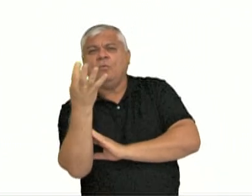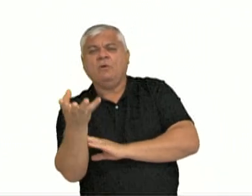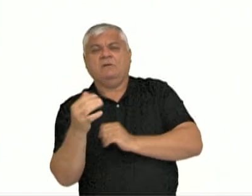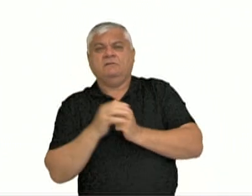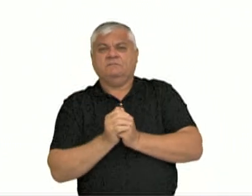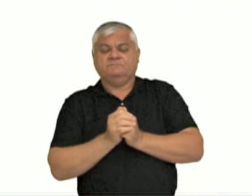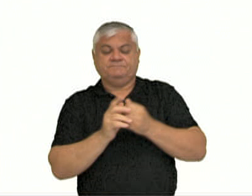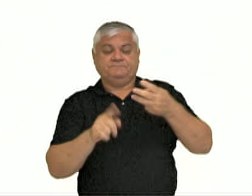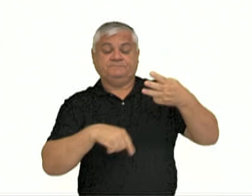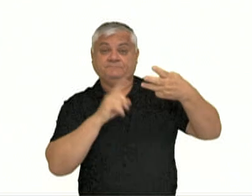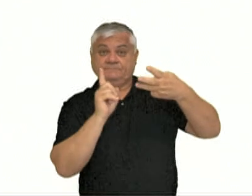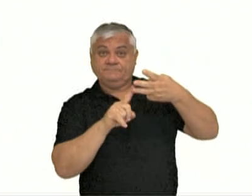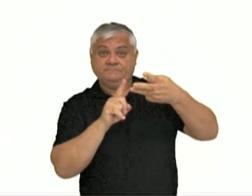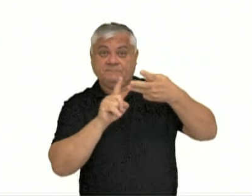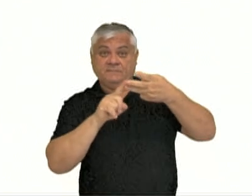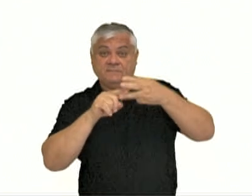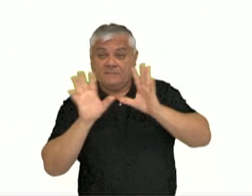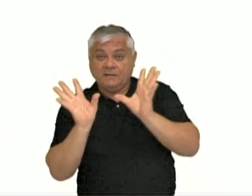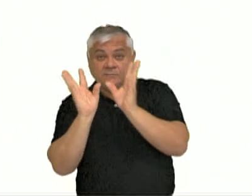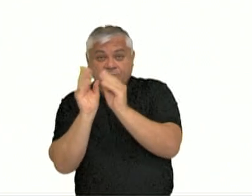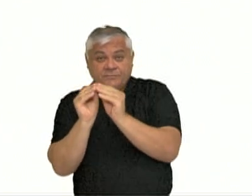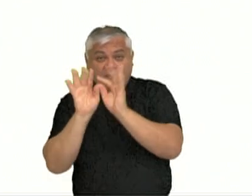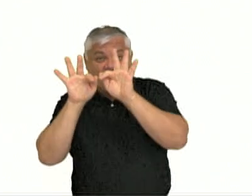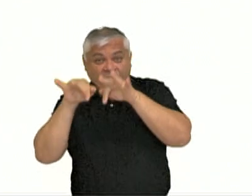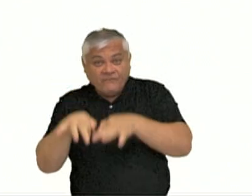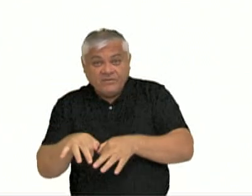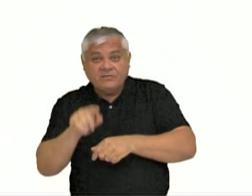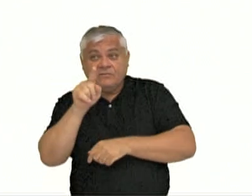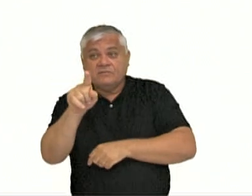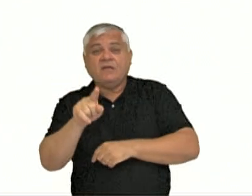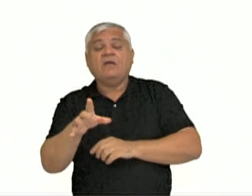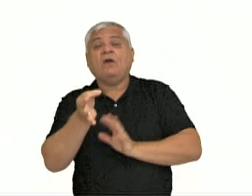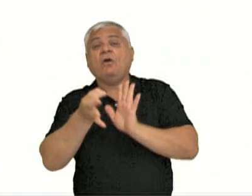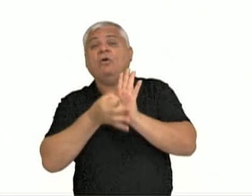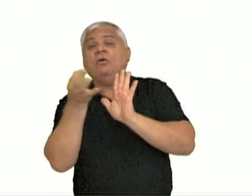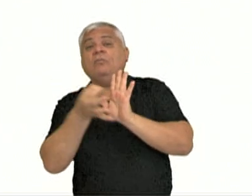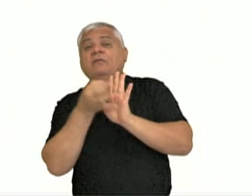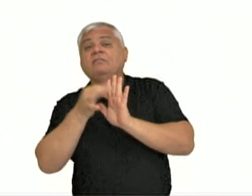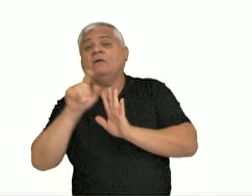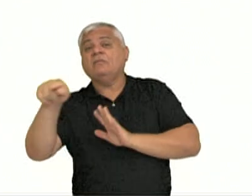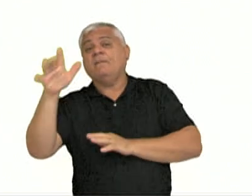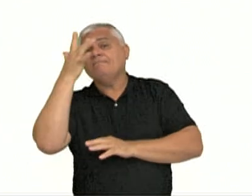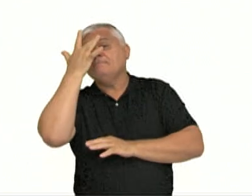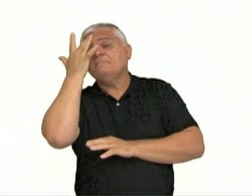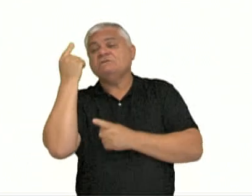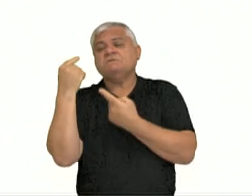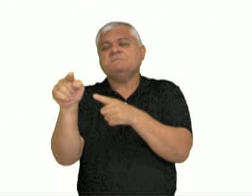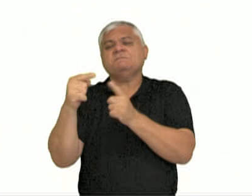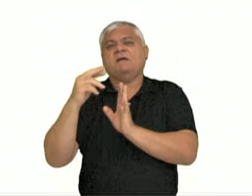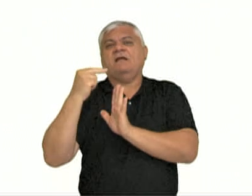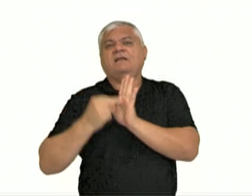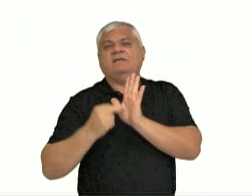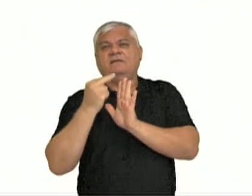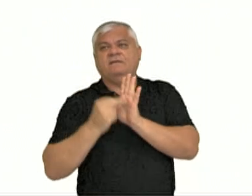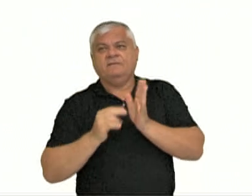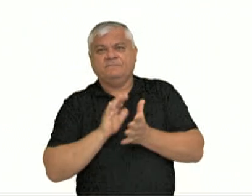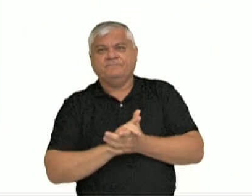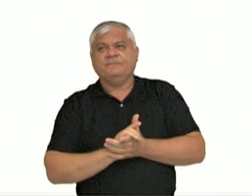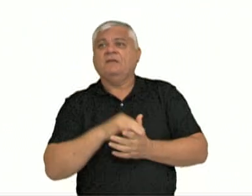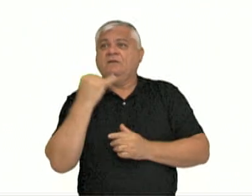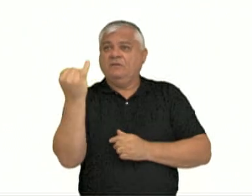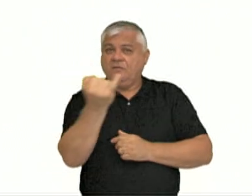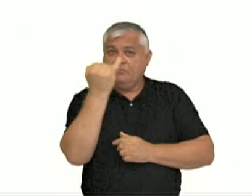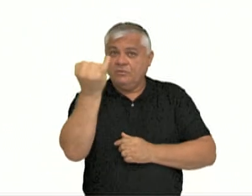na conclusão, vai estimular o senso crítico do leitor, fazendo-o pensar no assunto. Então, muito